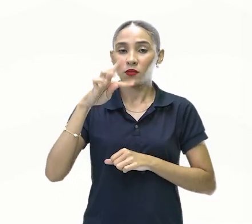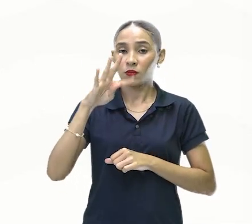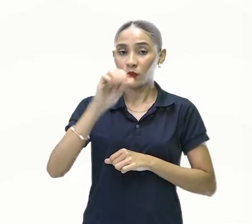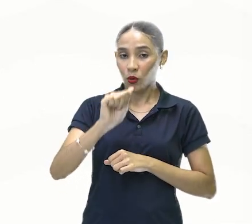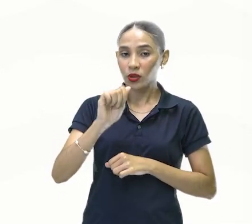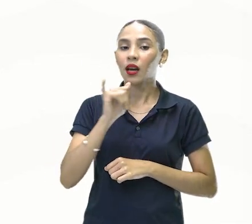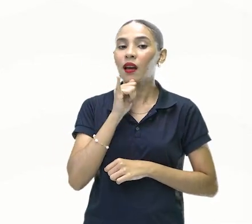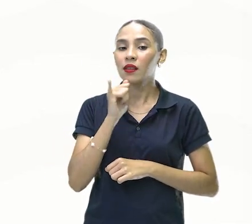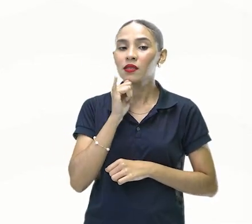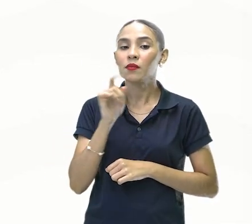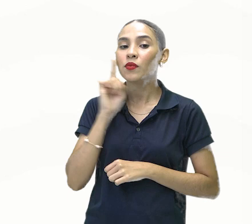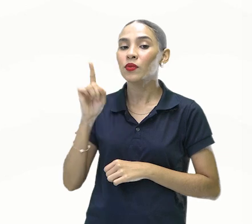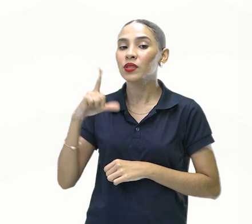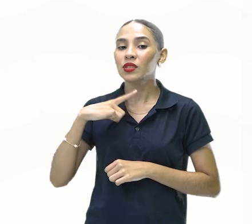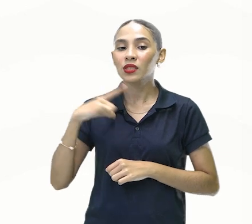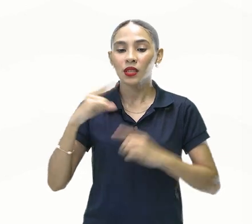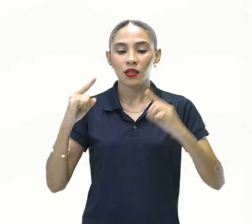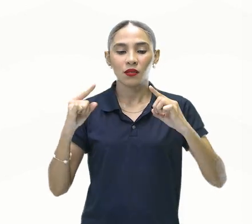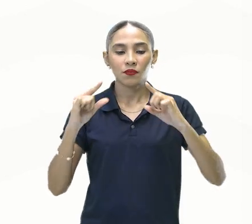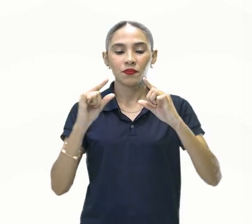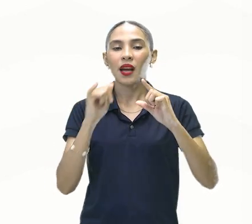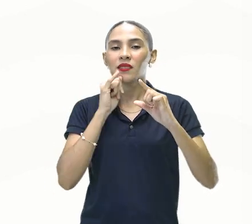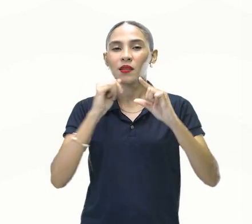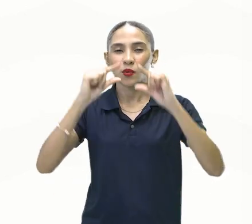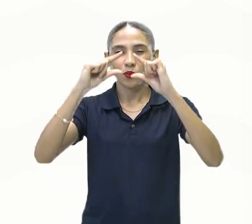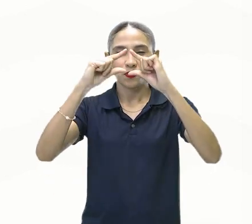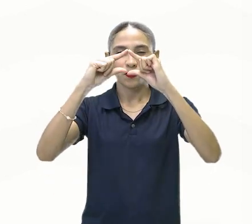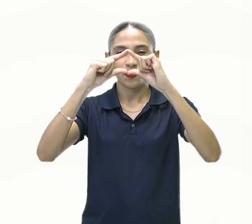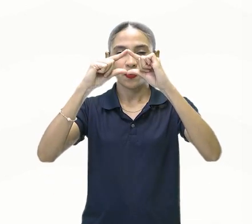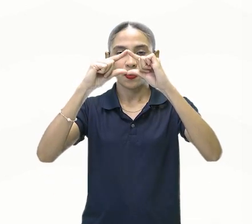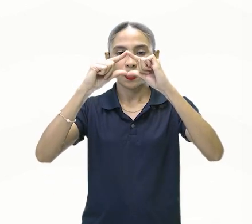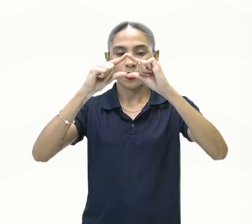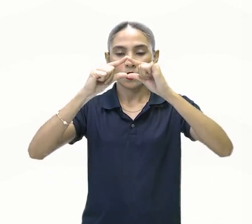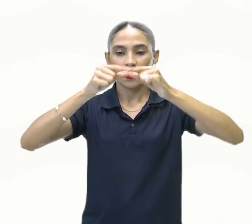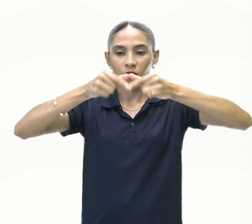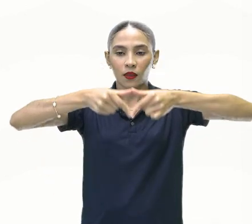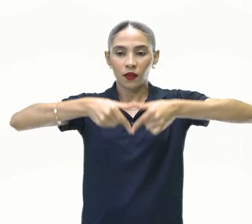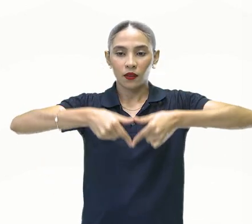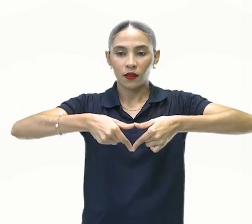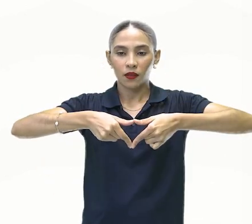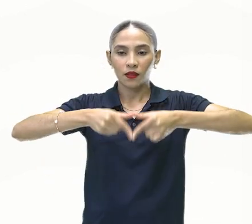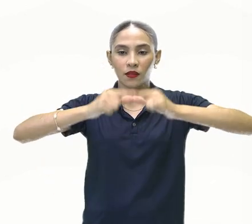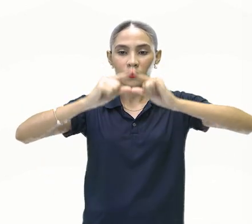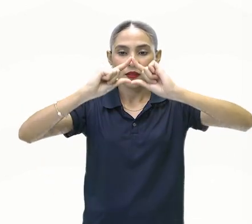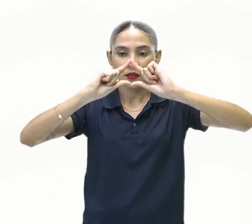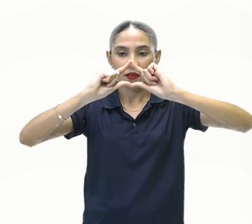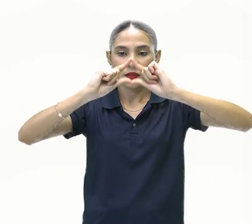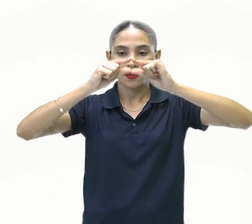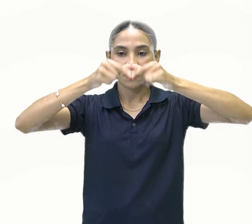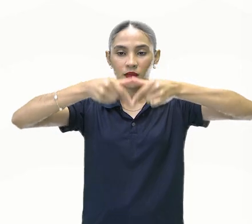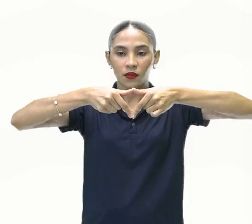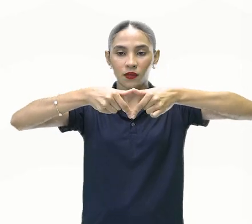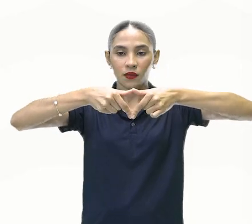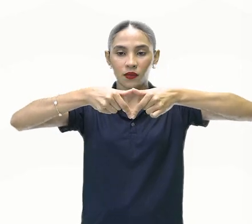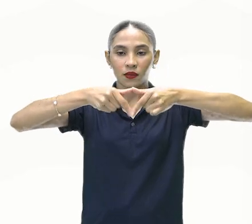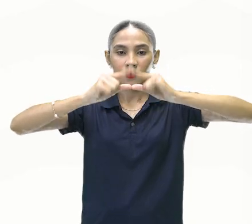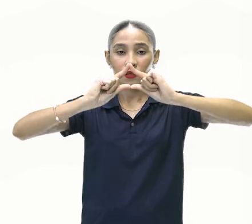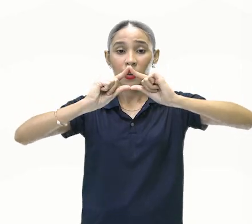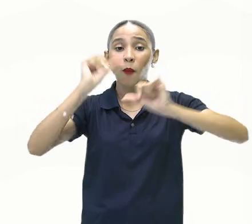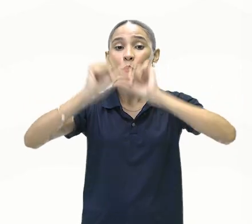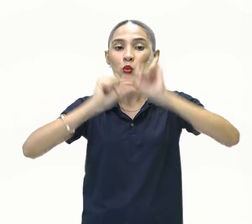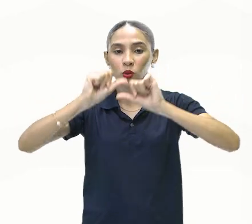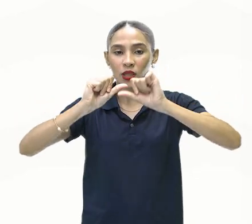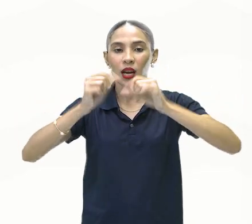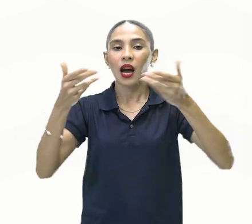agora, né? Ali eu tinha uma seta na primeira, tinha uma seta apontando aqui, ó, e na segunda aí veja que a seta